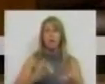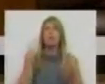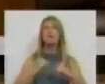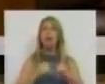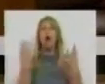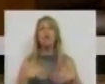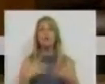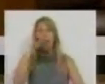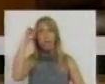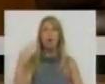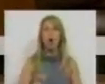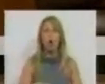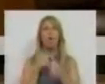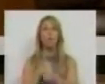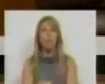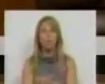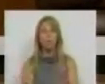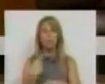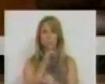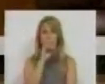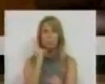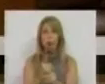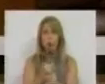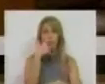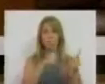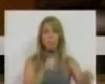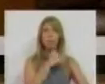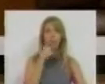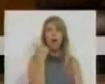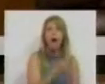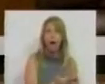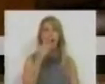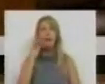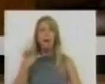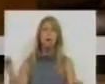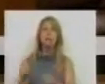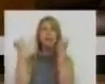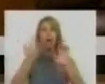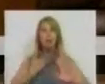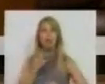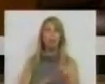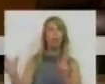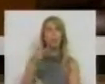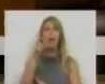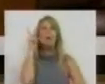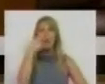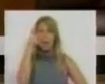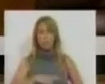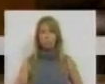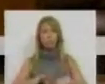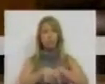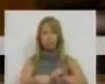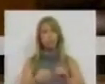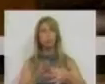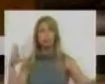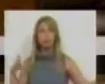mesmo tempo que as populações são sacrificadas, os bancos são salvos, a dívida dispara. A vida das pessoas é destruída e rompe-se o